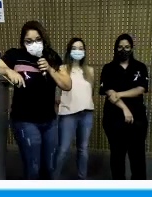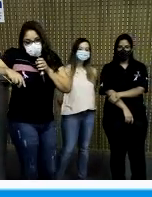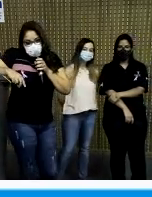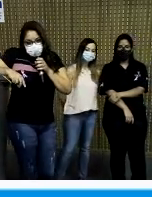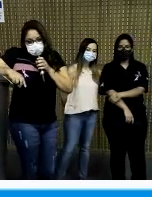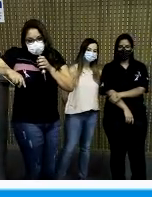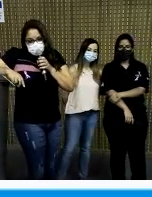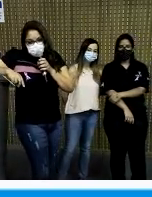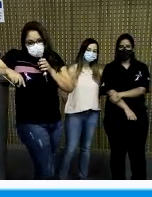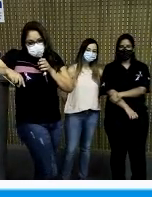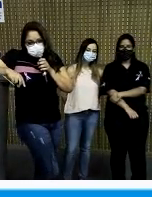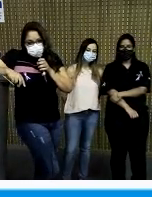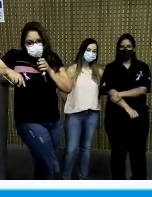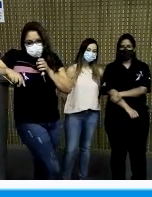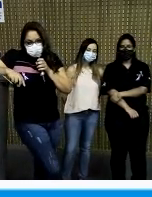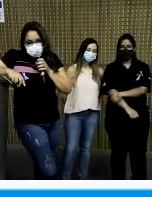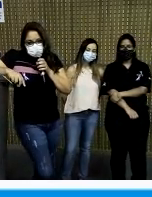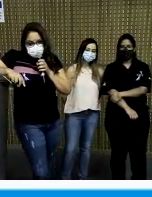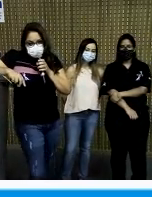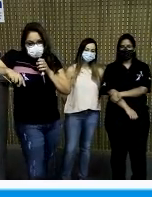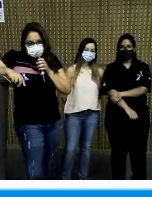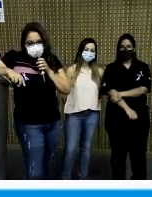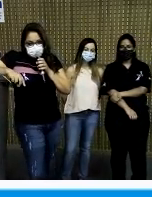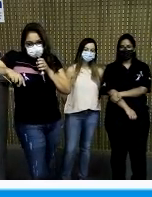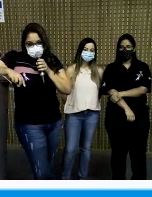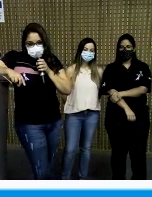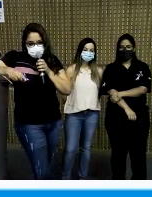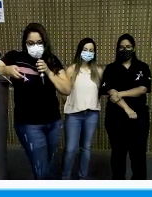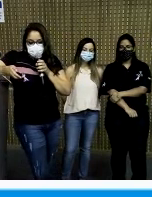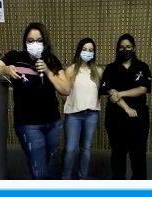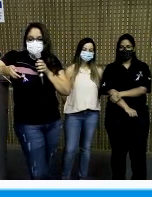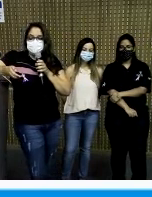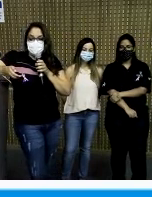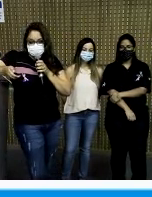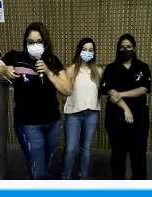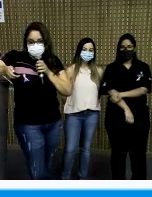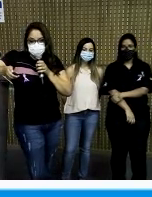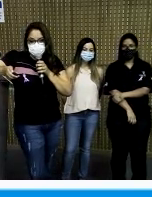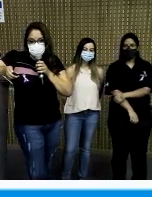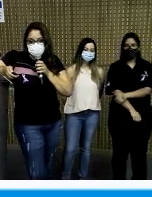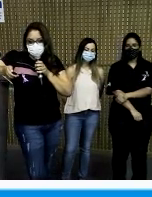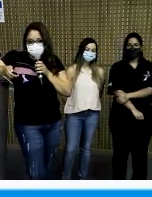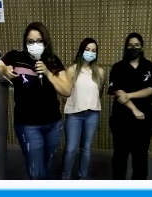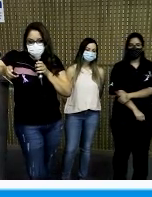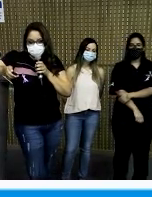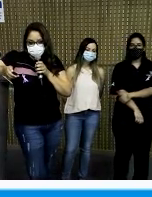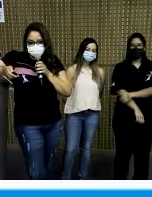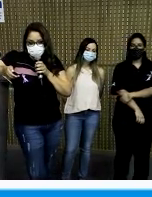Nós não tivemos avaliação de óbitos maternos, fetais e infantis, porque não tivemos casos, tá?